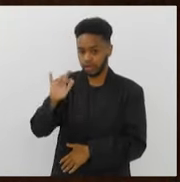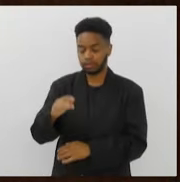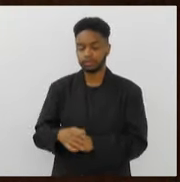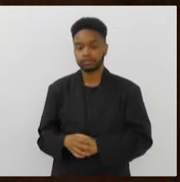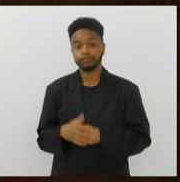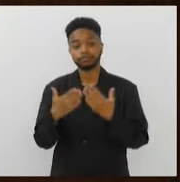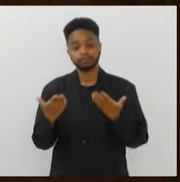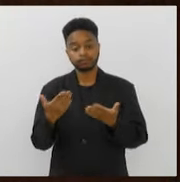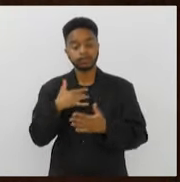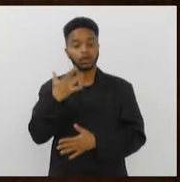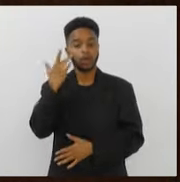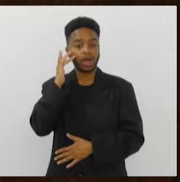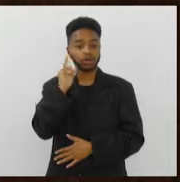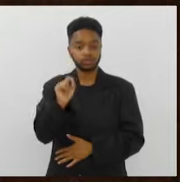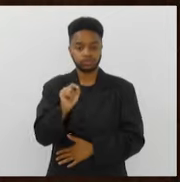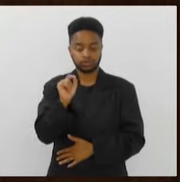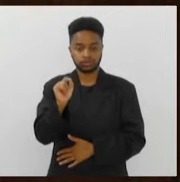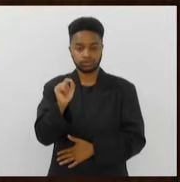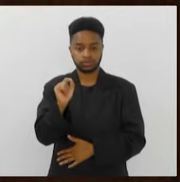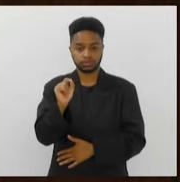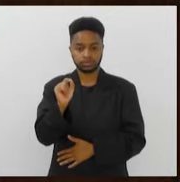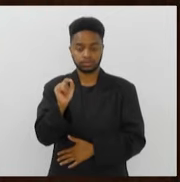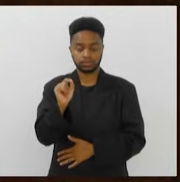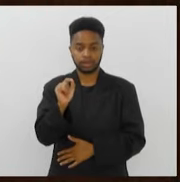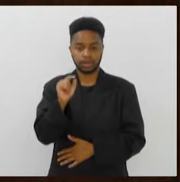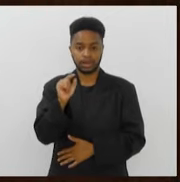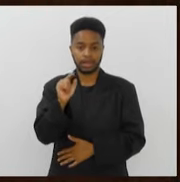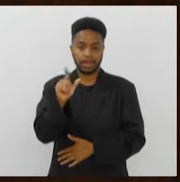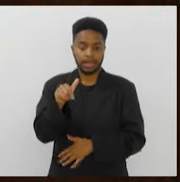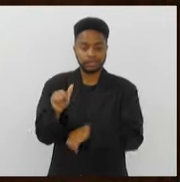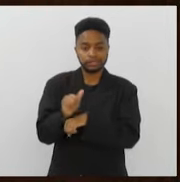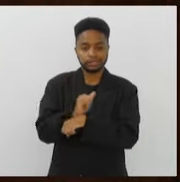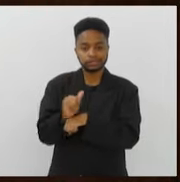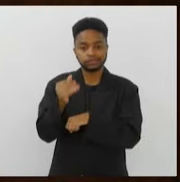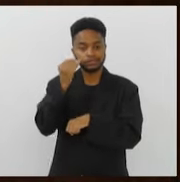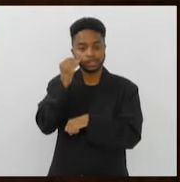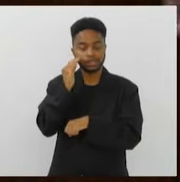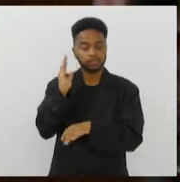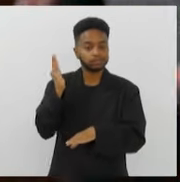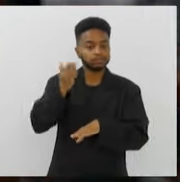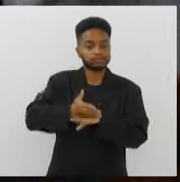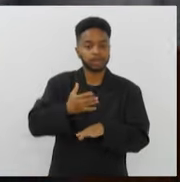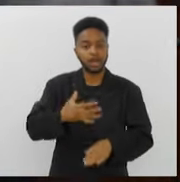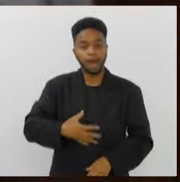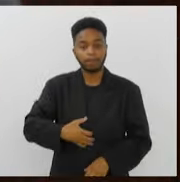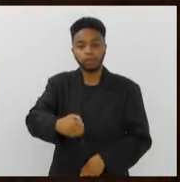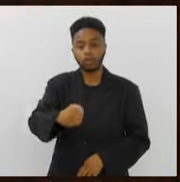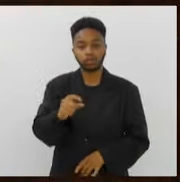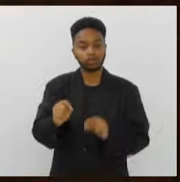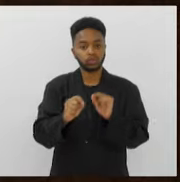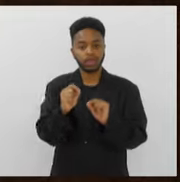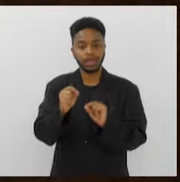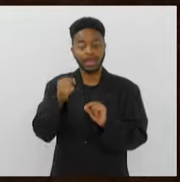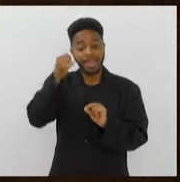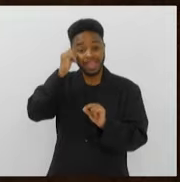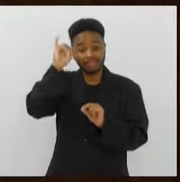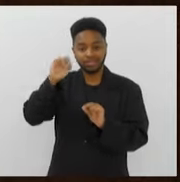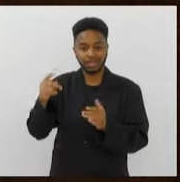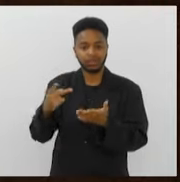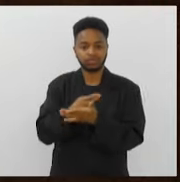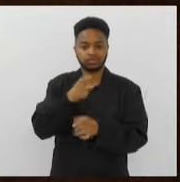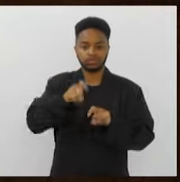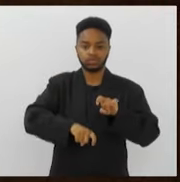Então, eu acho que uma das formas até de combater o aborto é evitar que ele